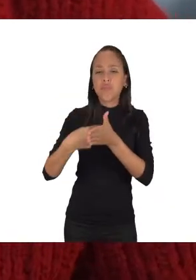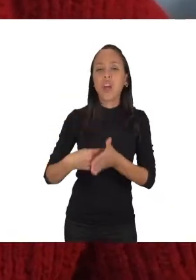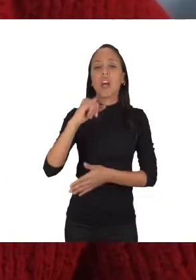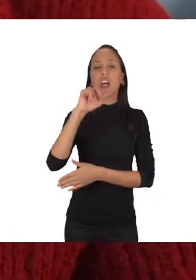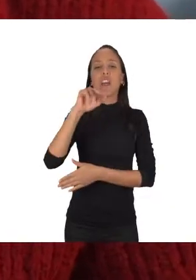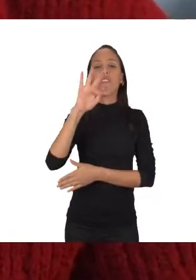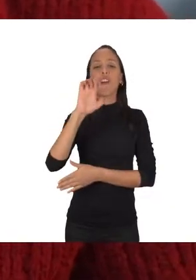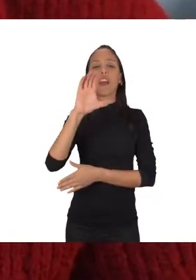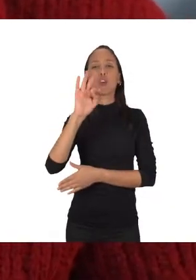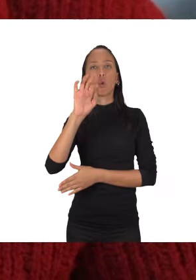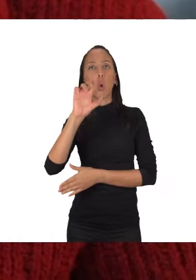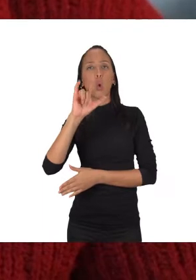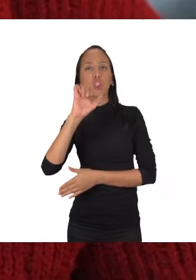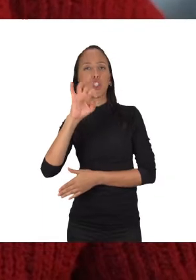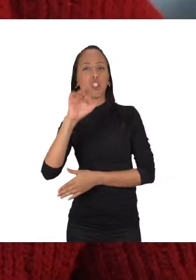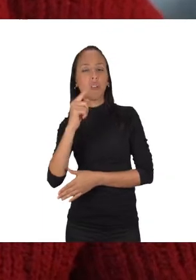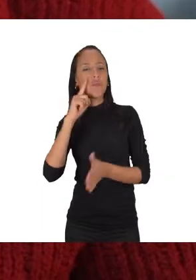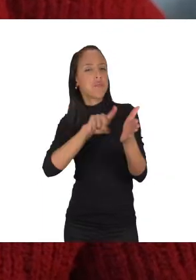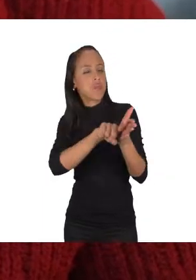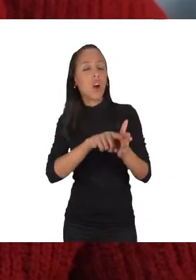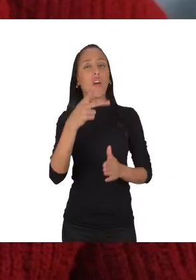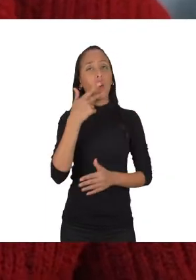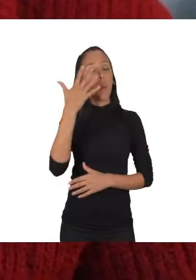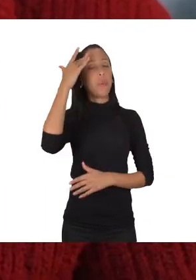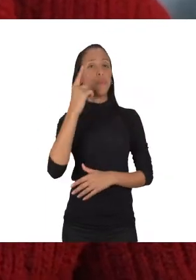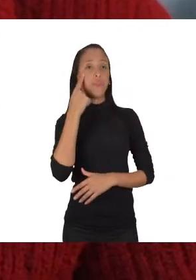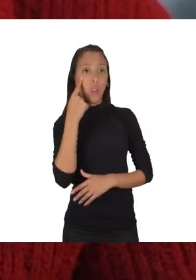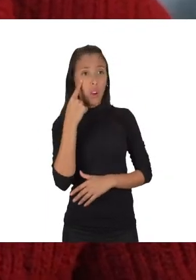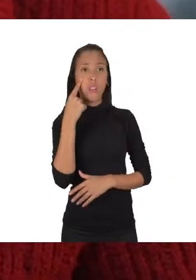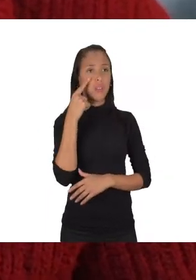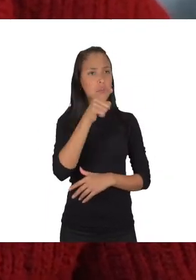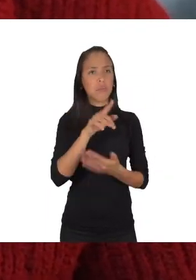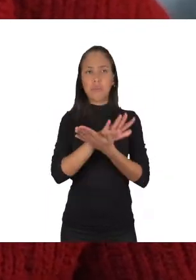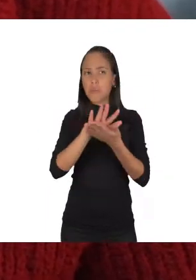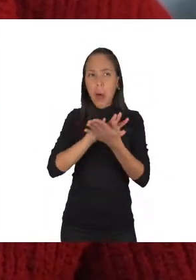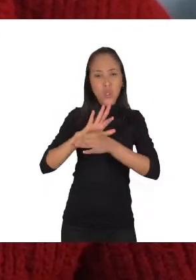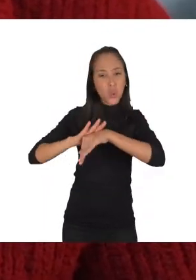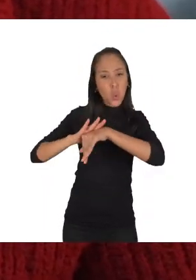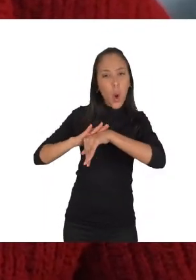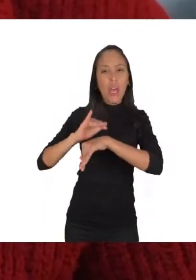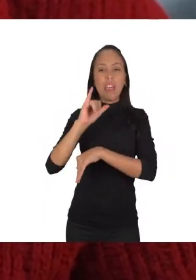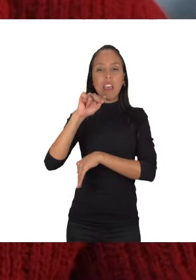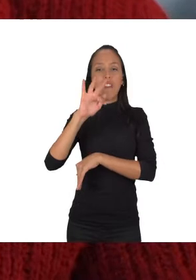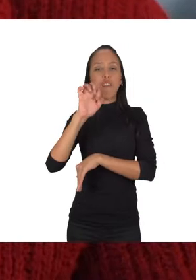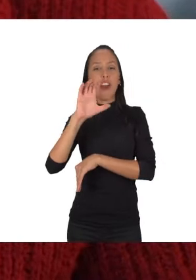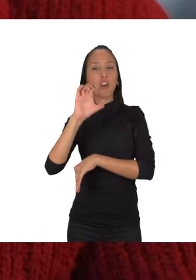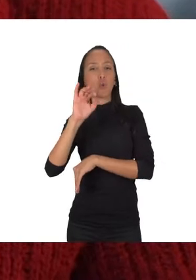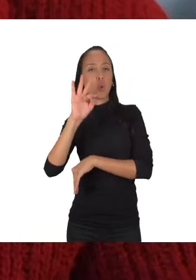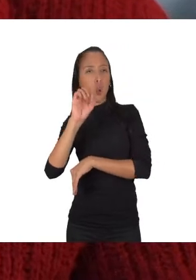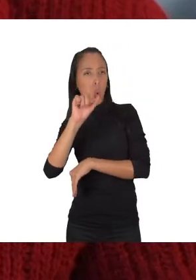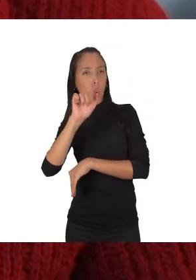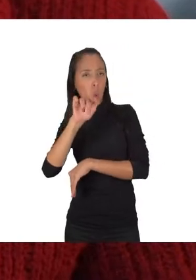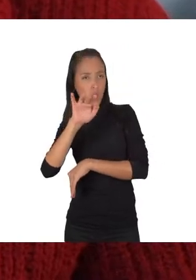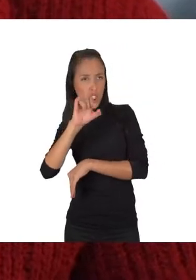alta. Dizendo para mim num dia assim, ele chamou para conversa e falou, olha, você não tem nada dessas doenças infecto-contagiosas, mas você tem que